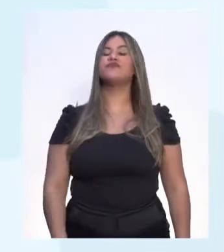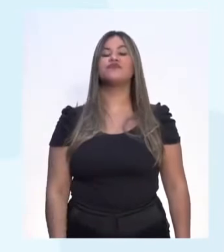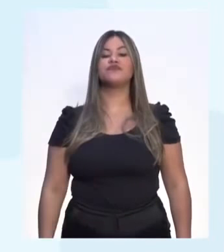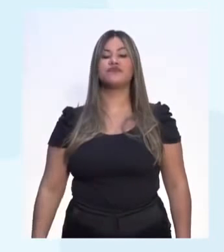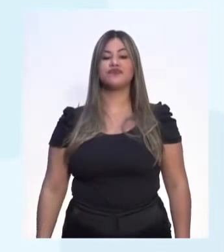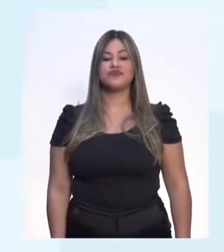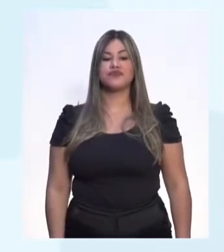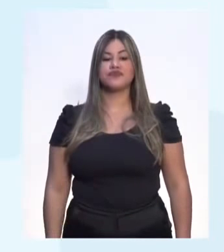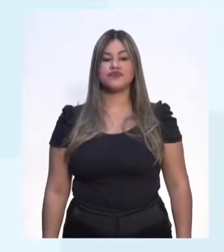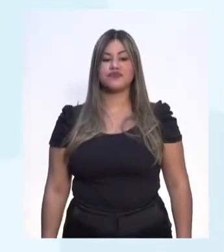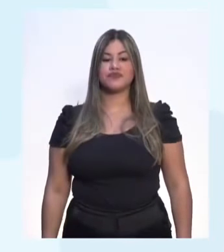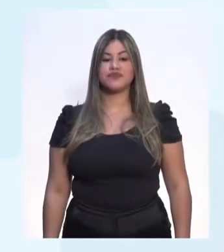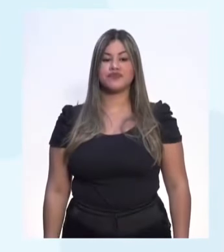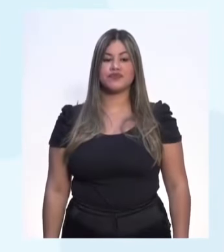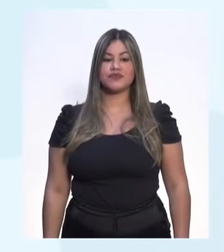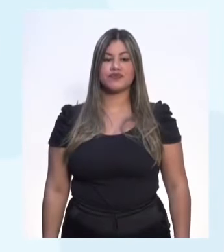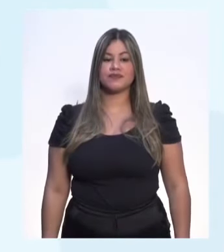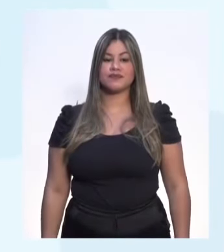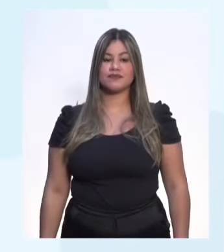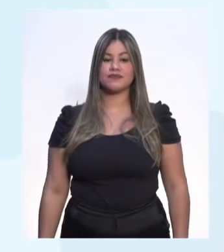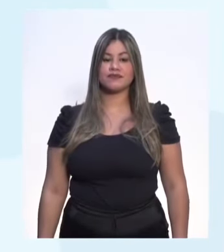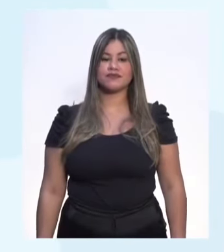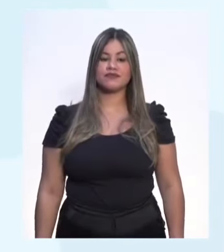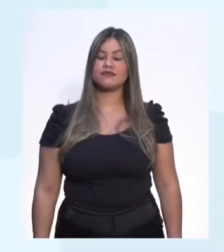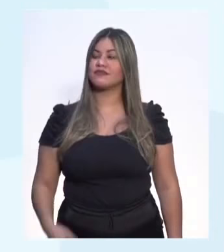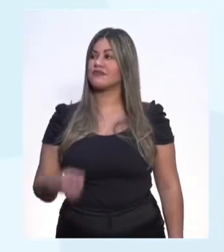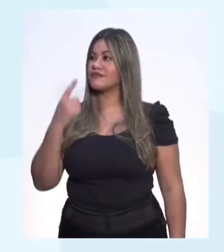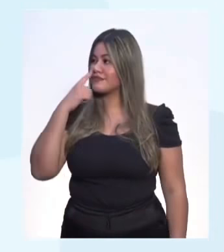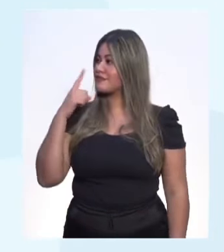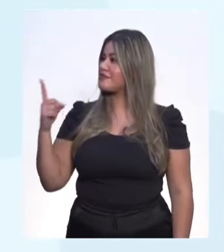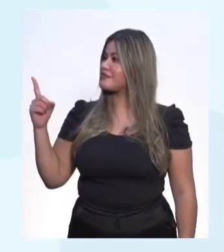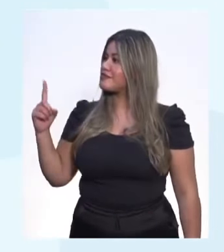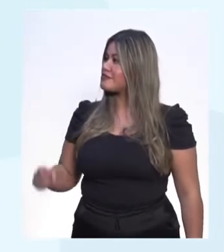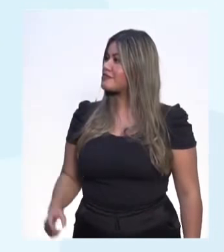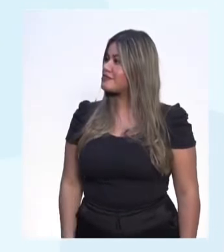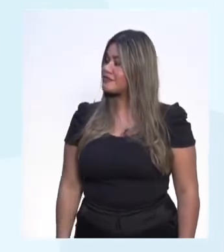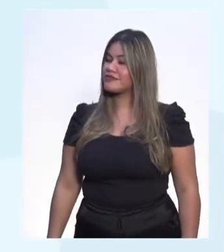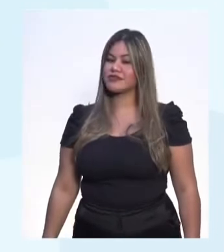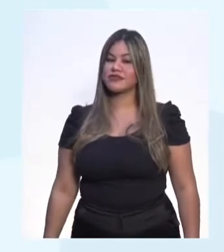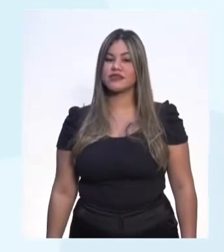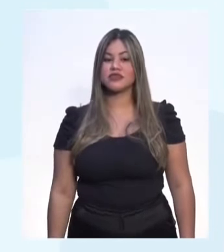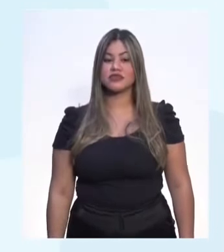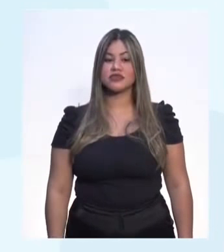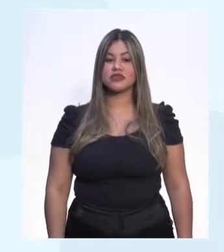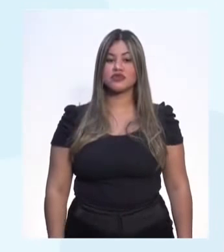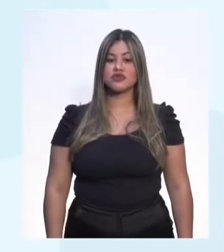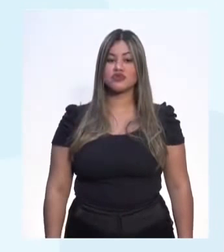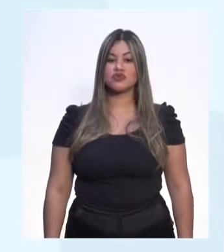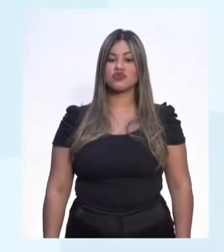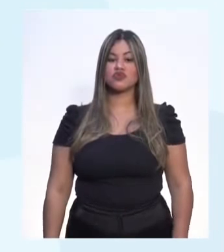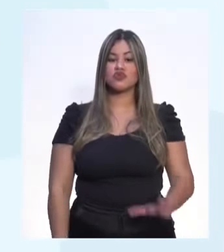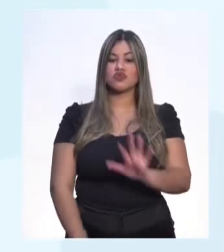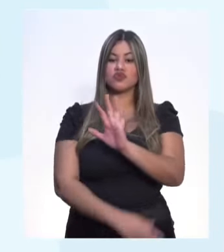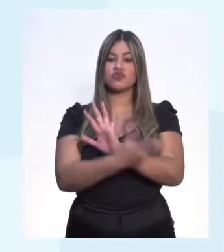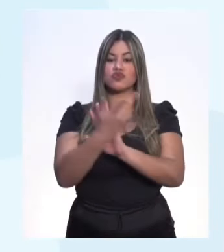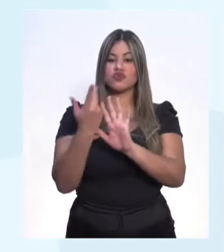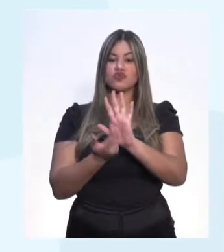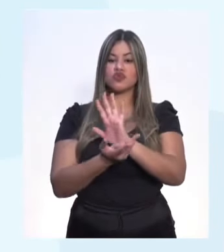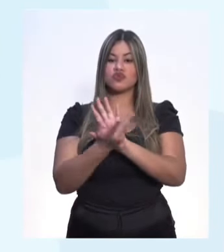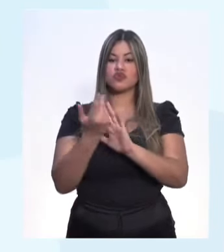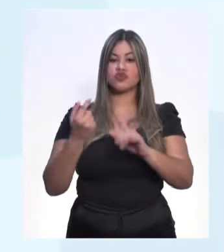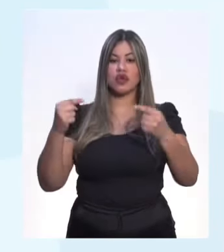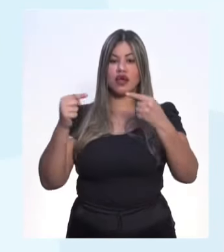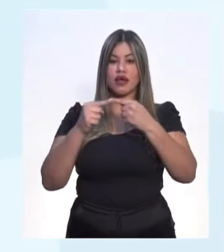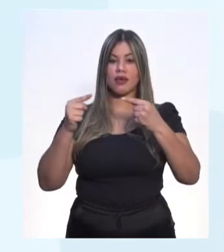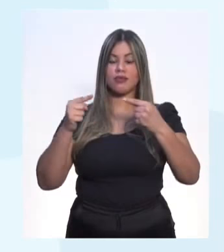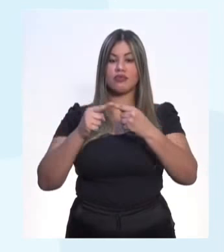vocês olha lá o que acontece tá aparecendo na tela de vocês a simbologia a que representava